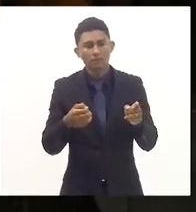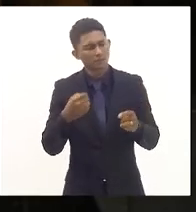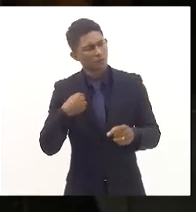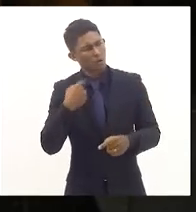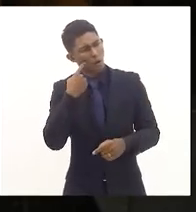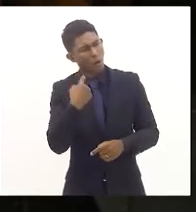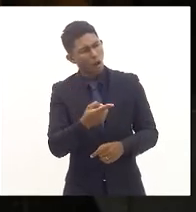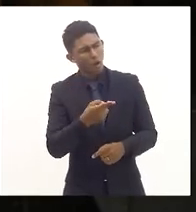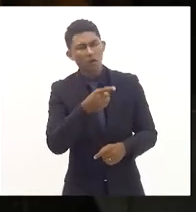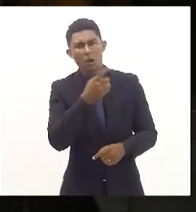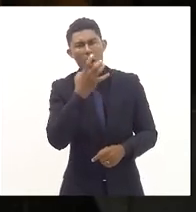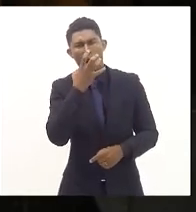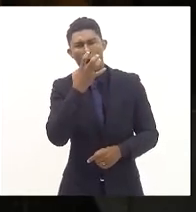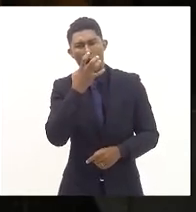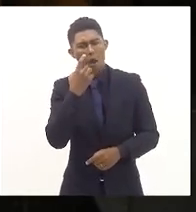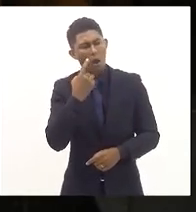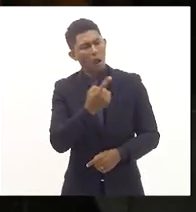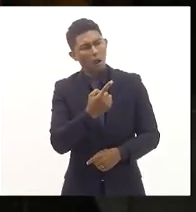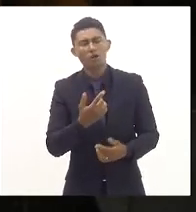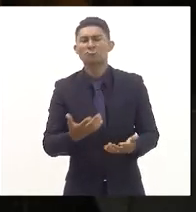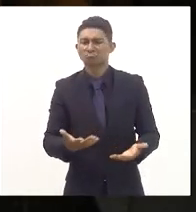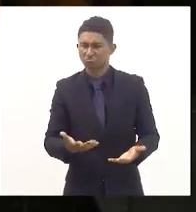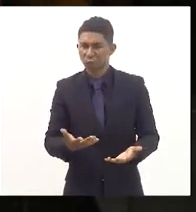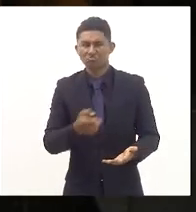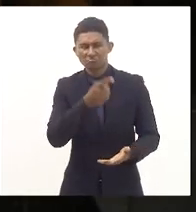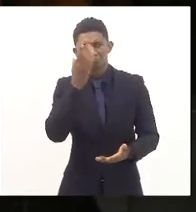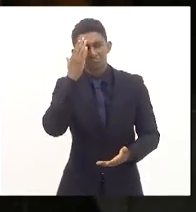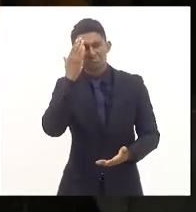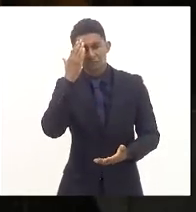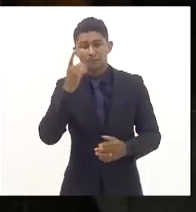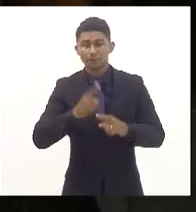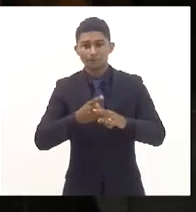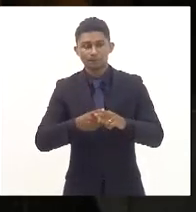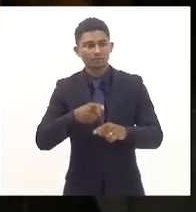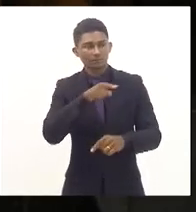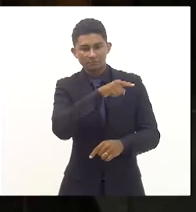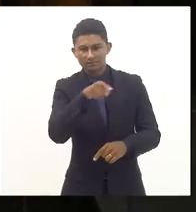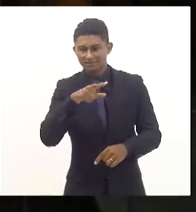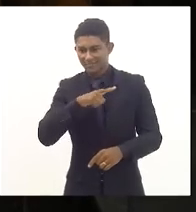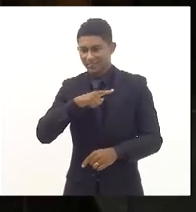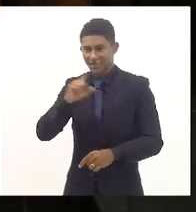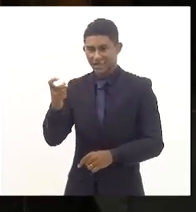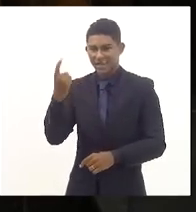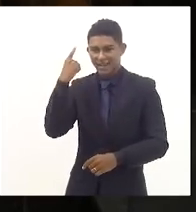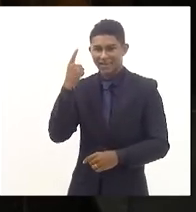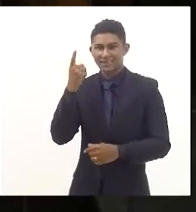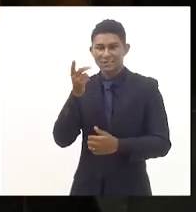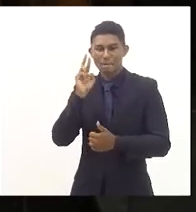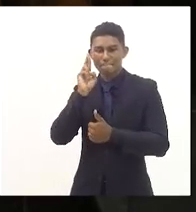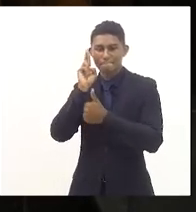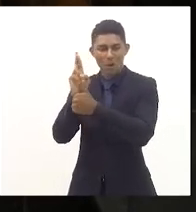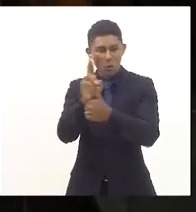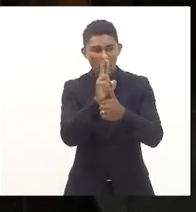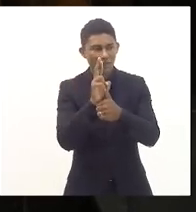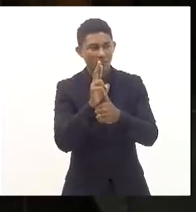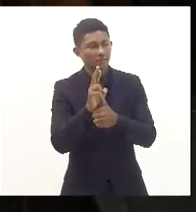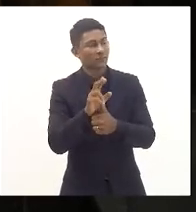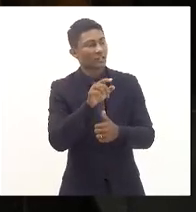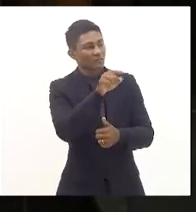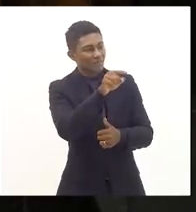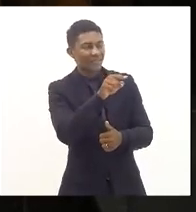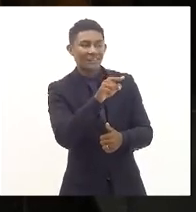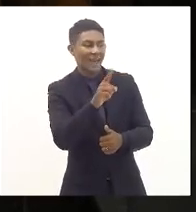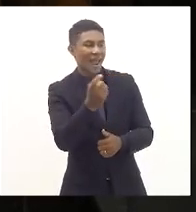tenho essa admiração por que que você acha que nós temos uma galeria de ex-procuradores-gerais o senhor não é esse procurador-geral Por que não quis